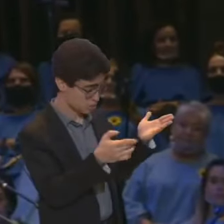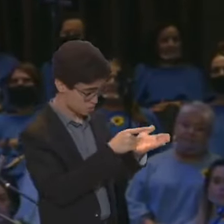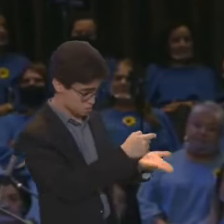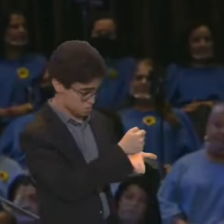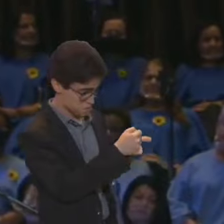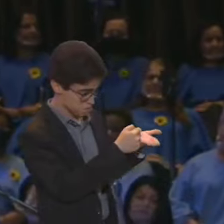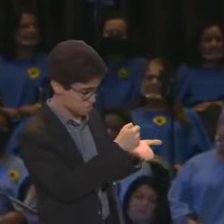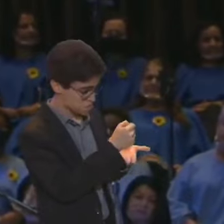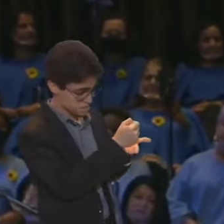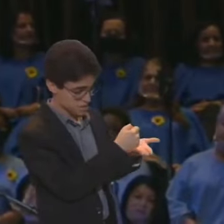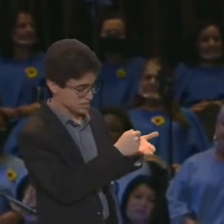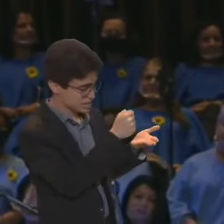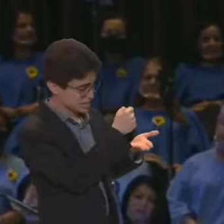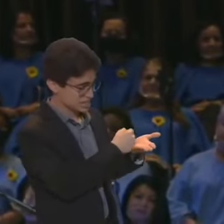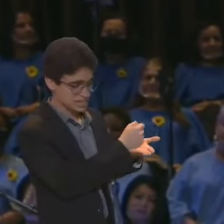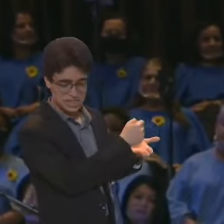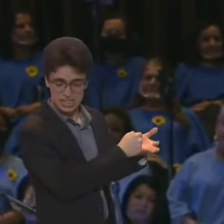certa,